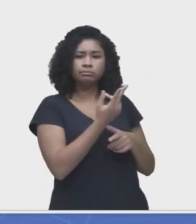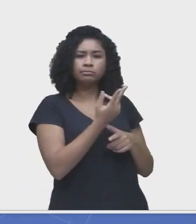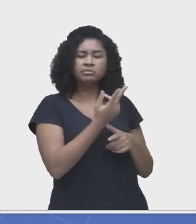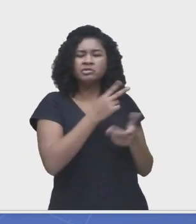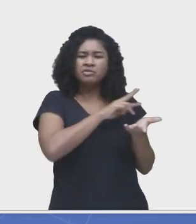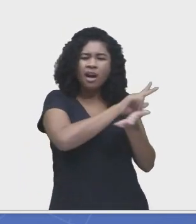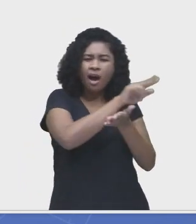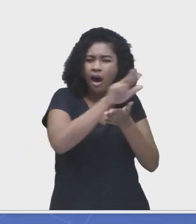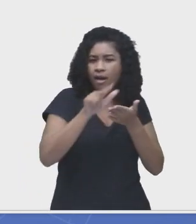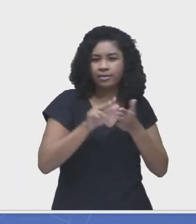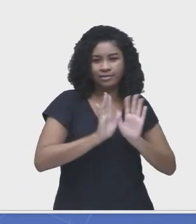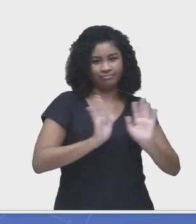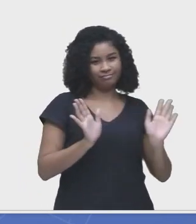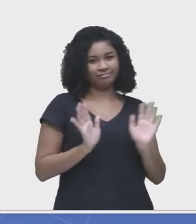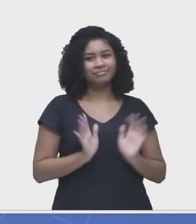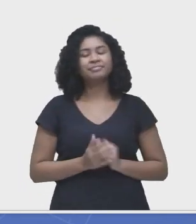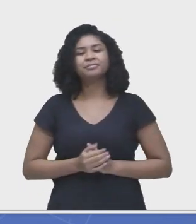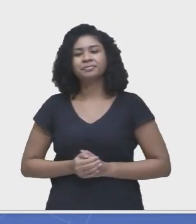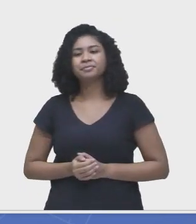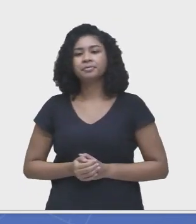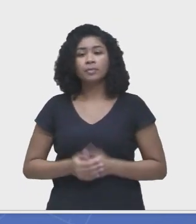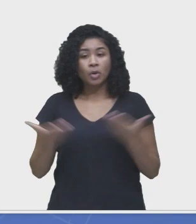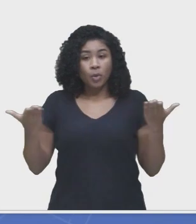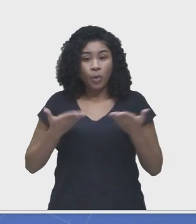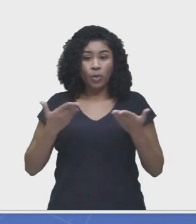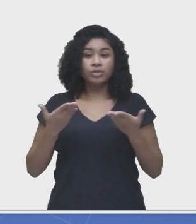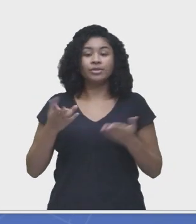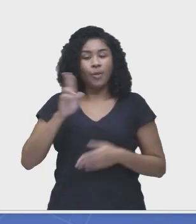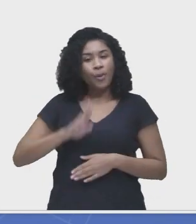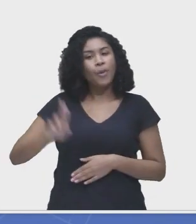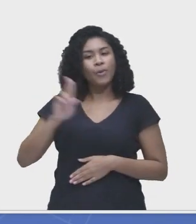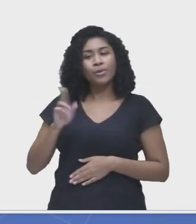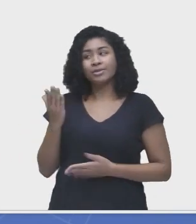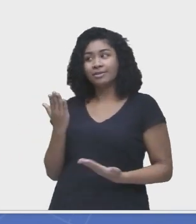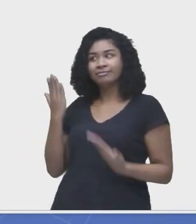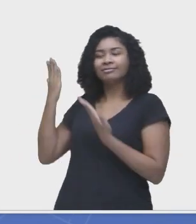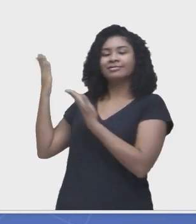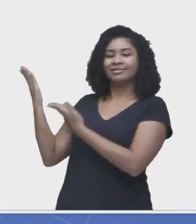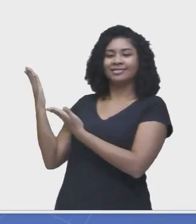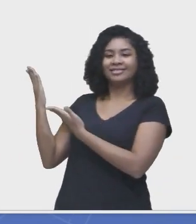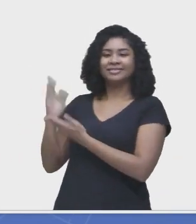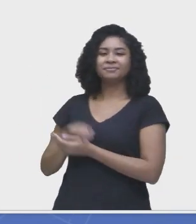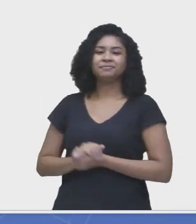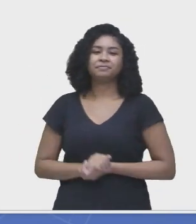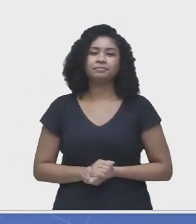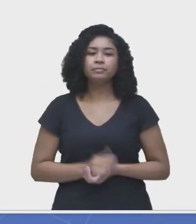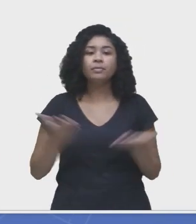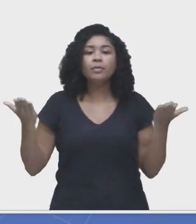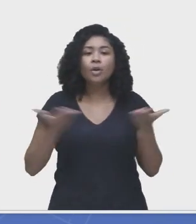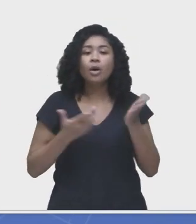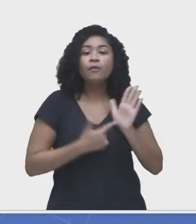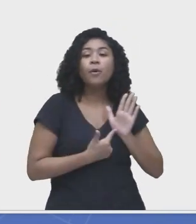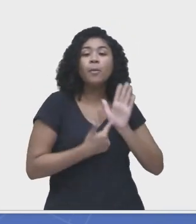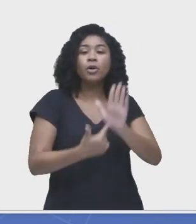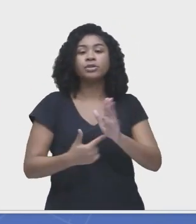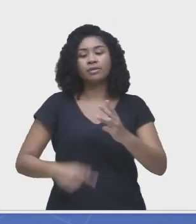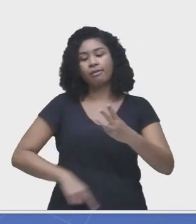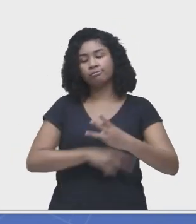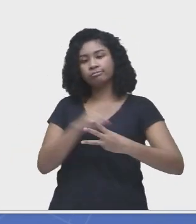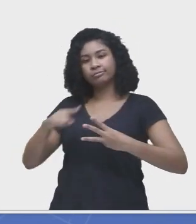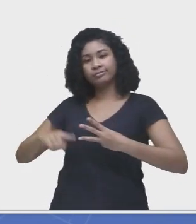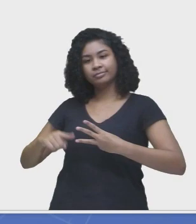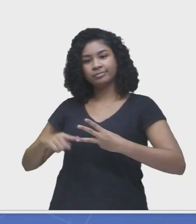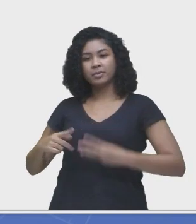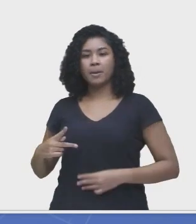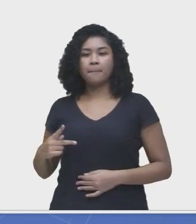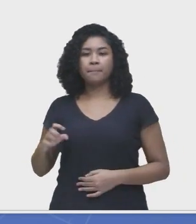atrás. Vamos lá, então? Agora, eu vou trazer para vocês os persas. Ah, esses eu conheço. Eu